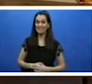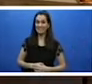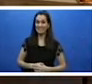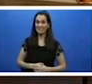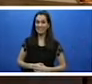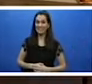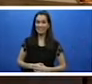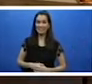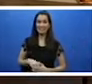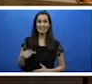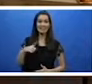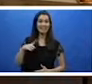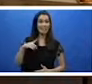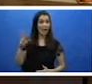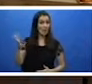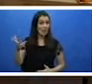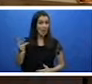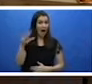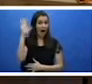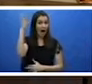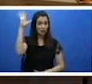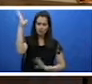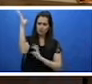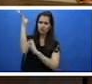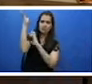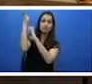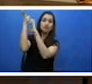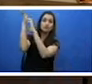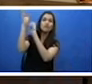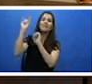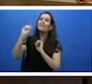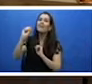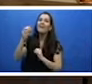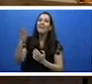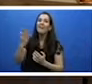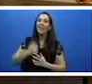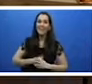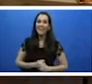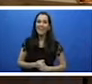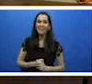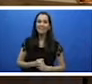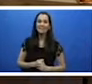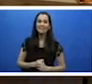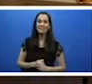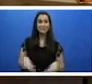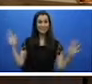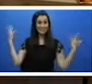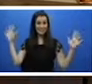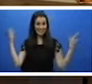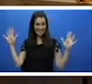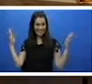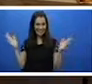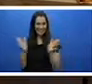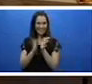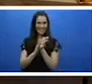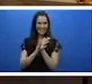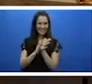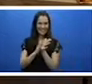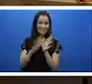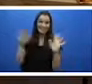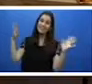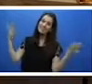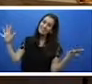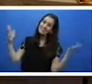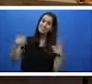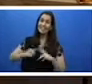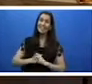uma habilidade para subir em árvores. Ah, você que adivinhou qual animal que é?